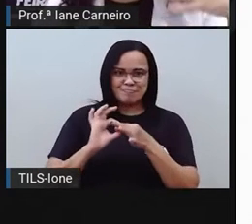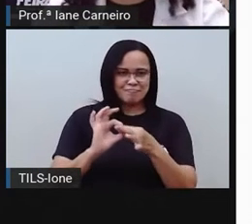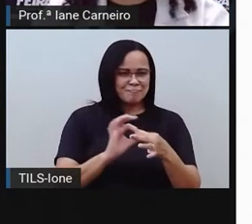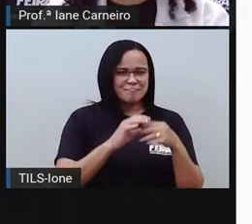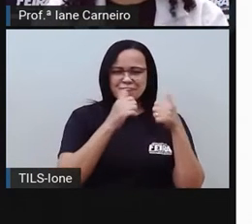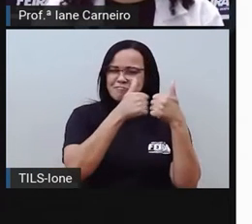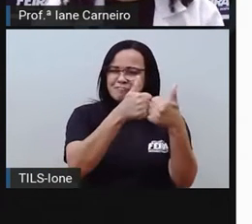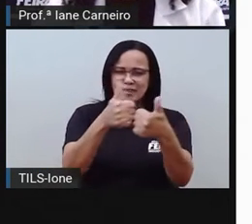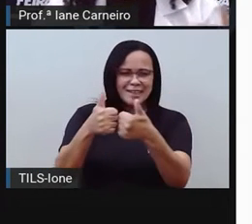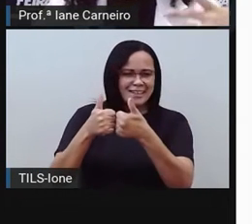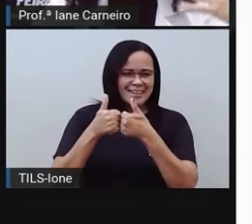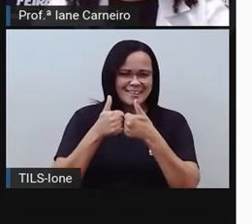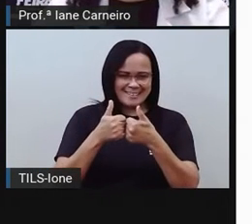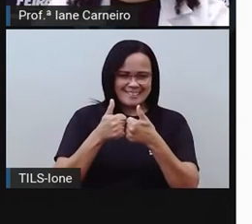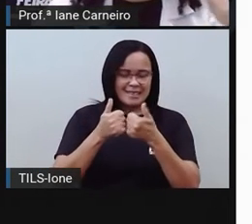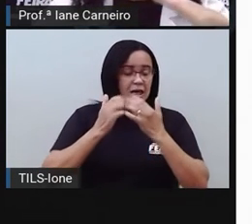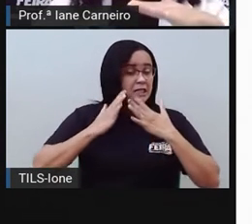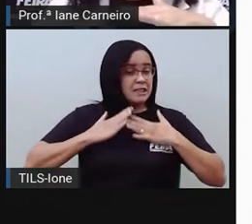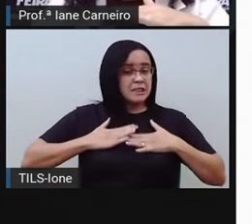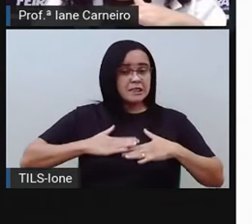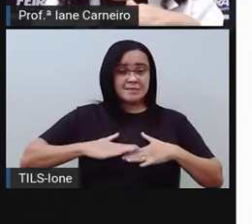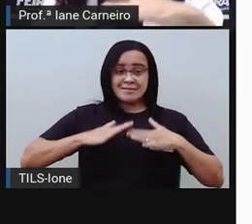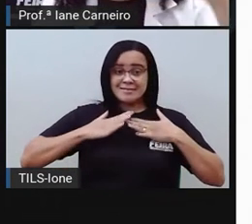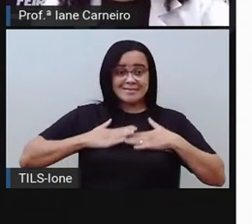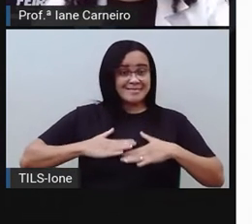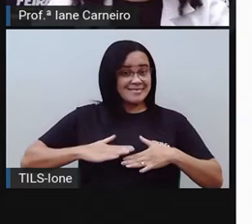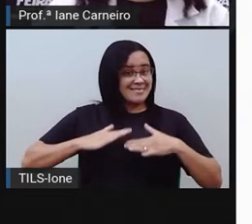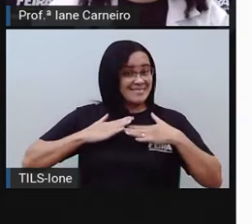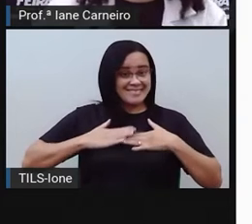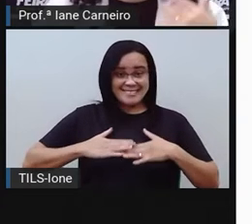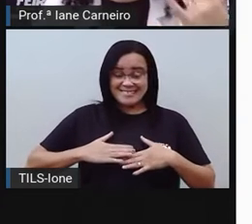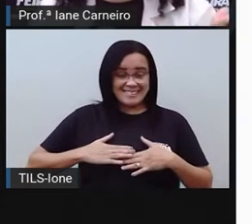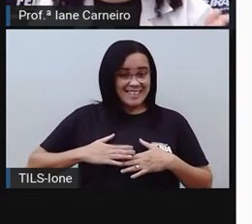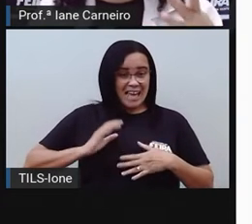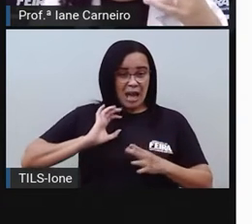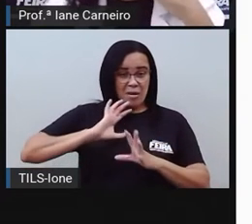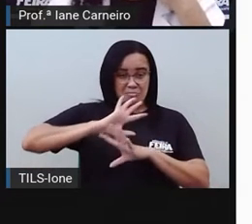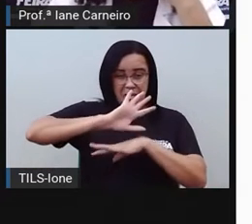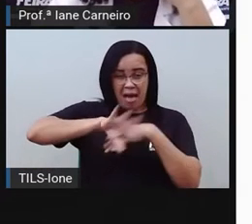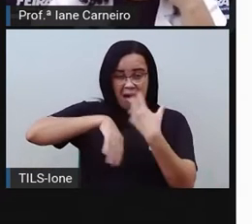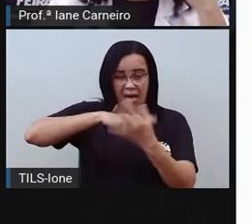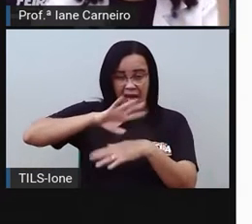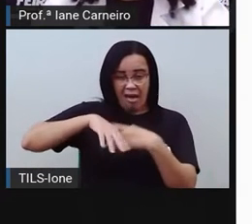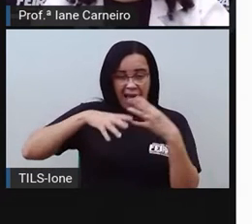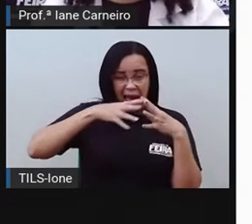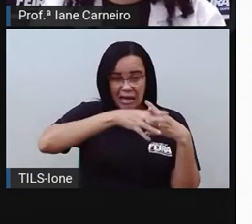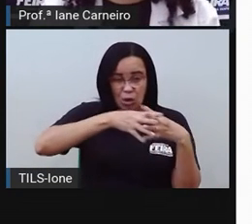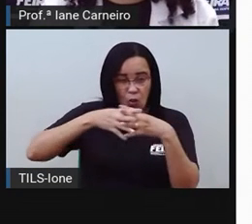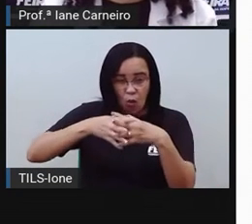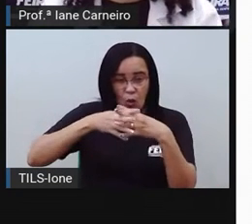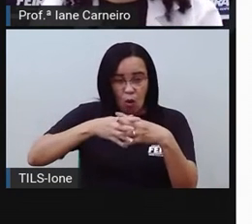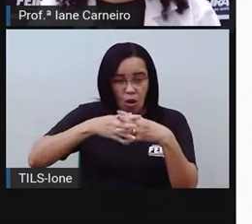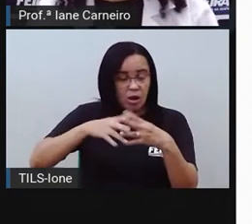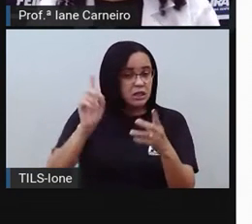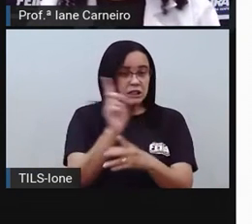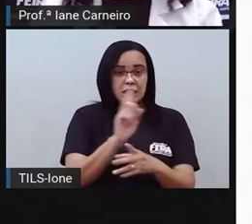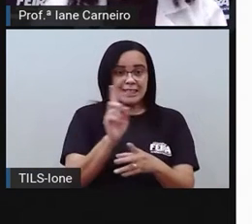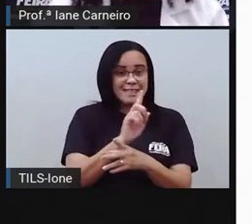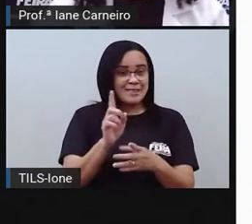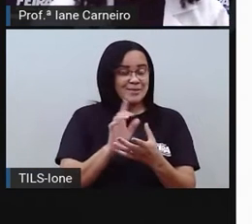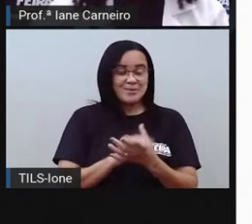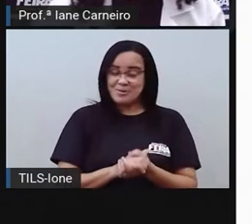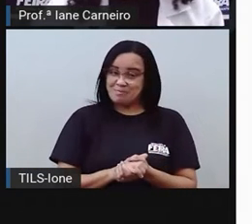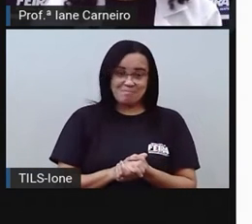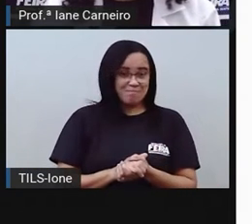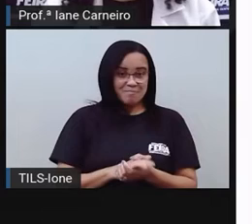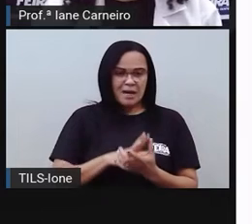tranquilo, sem confusão, sem a gente ficar invadindo o espaço do outro, fazendo coisas que desagradem o outro, né? Por